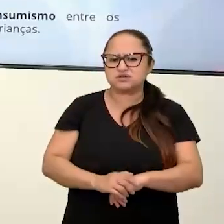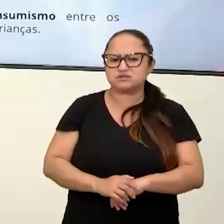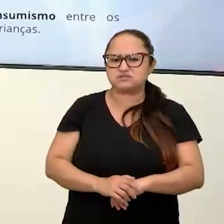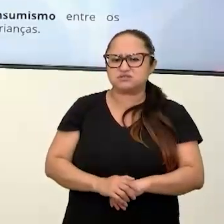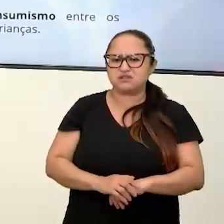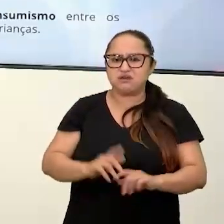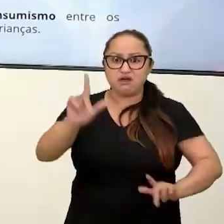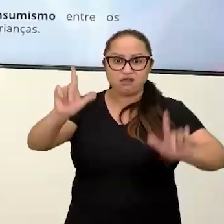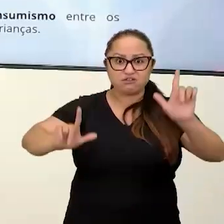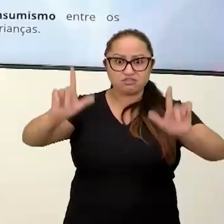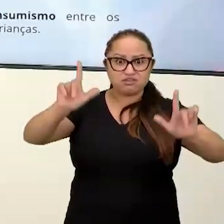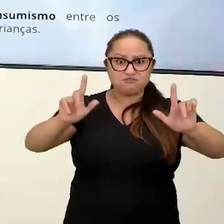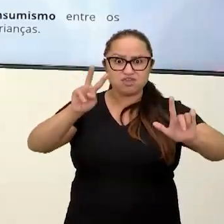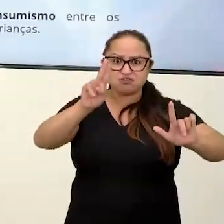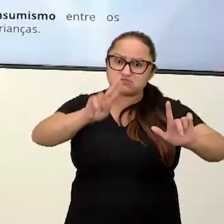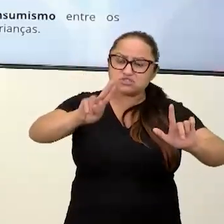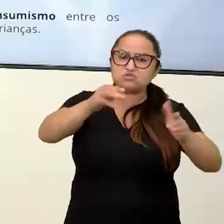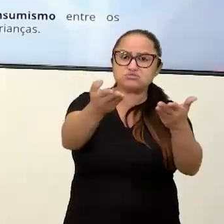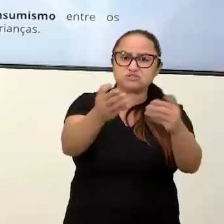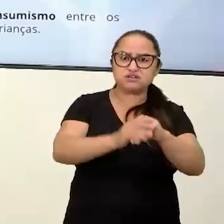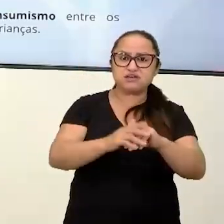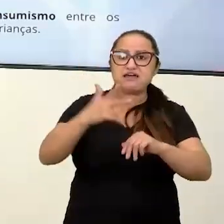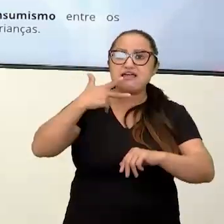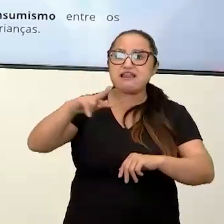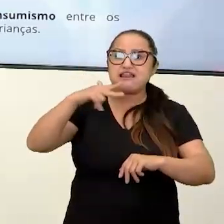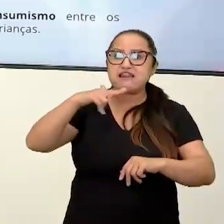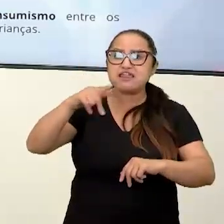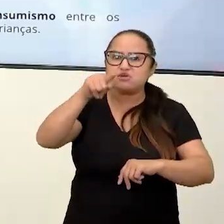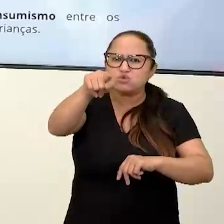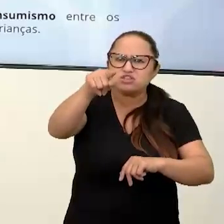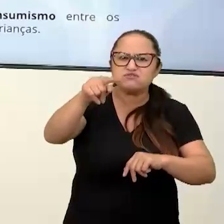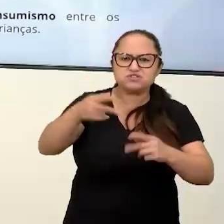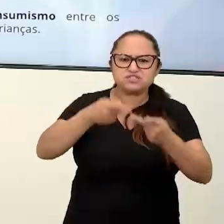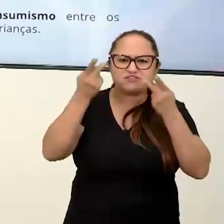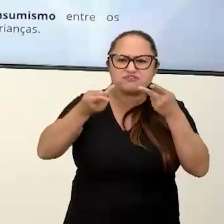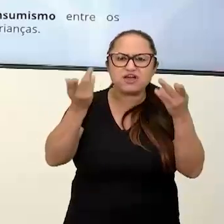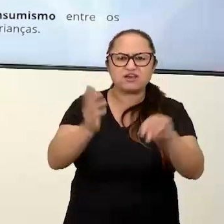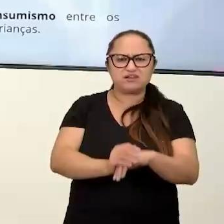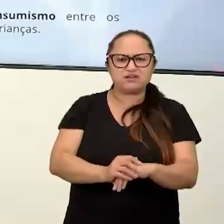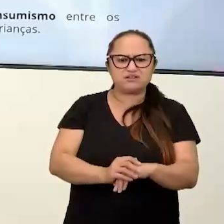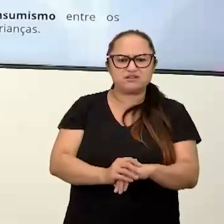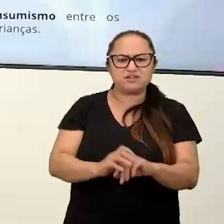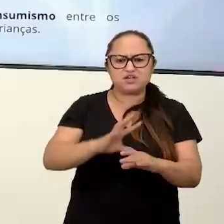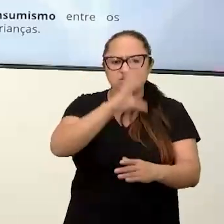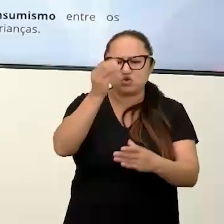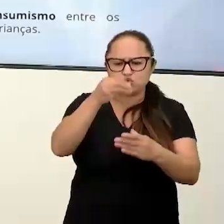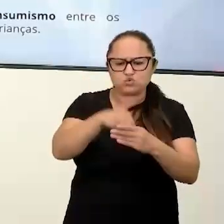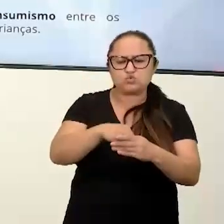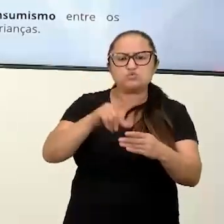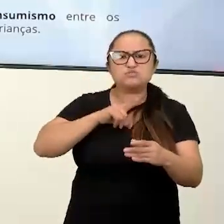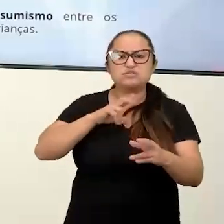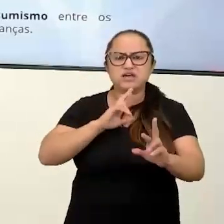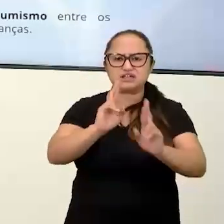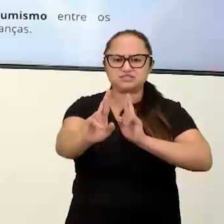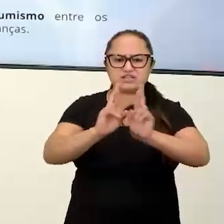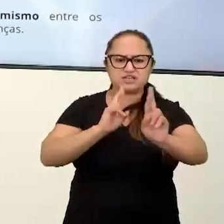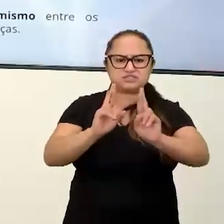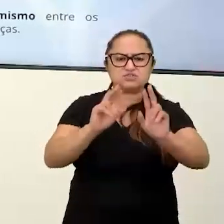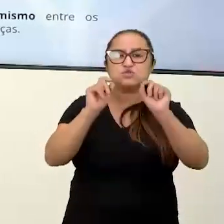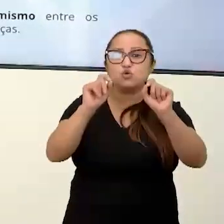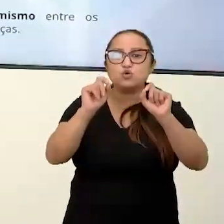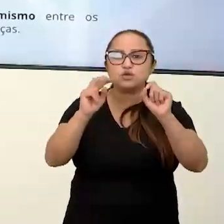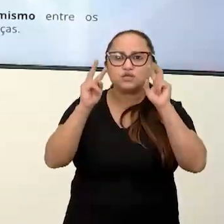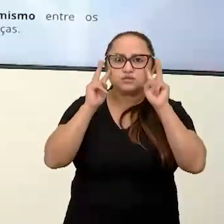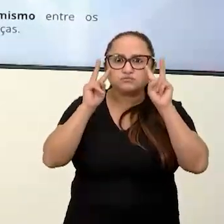telas que vocês estão utilizando, a língua que vocês estão falando. Vejam, tudo dentro das nossas relações, o que os seus olhos